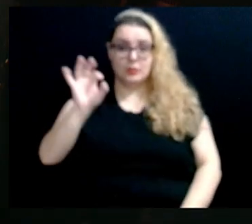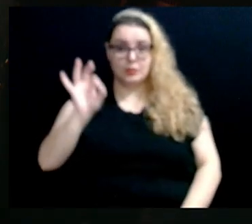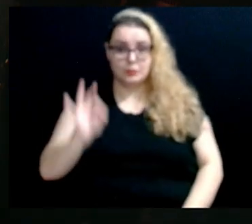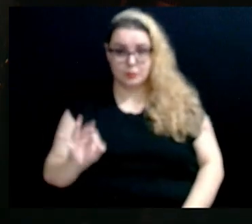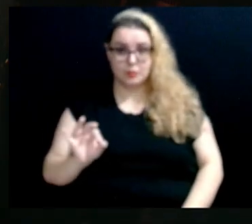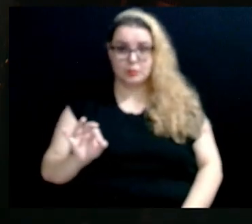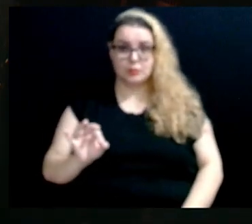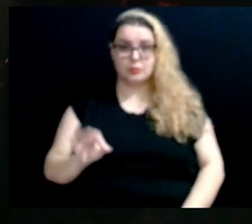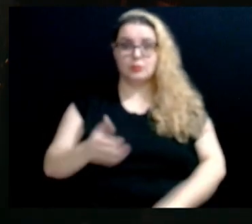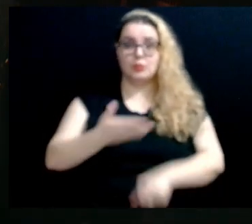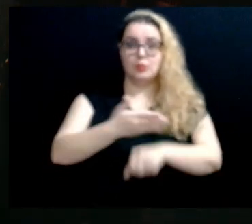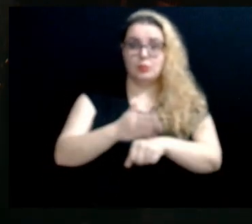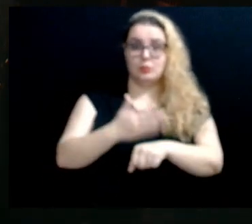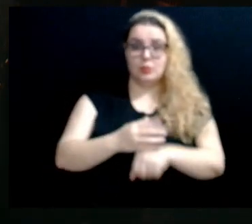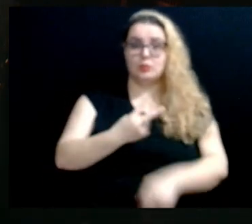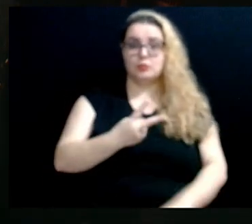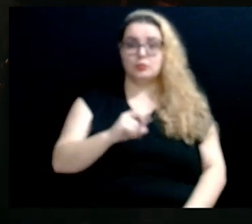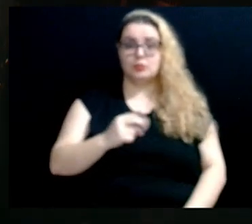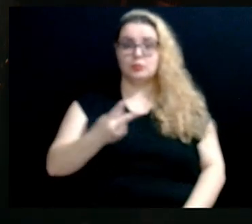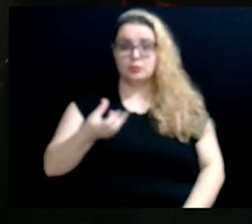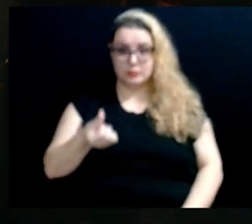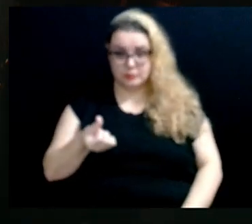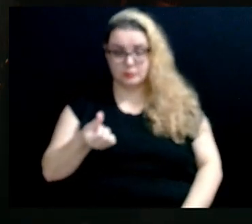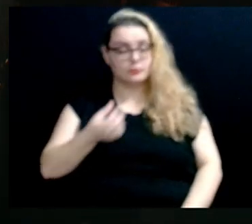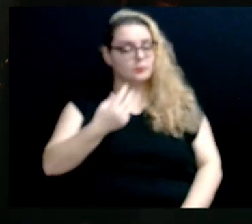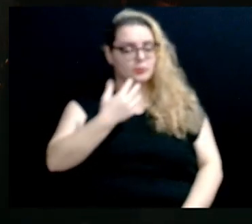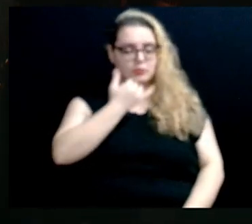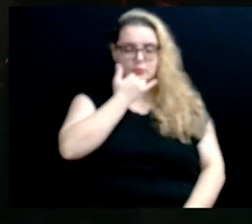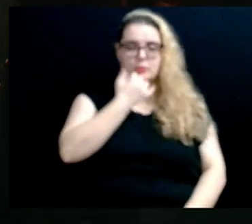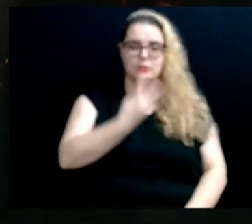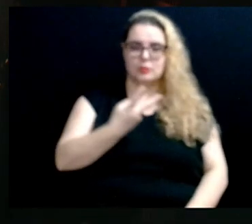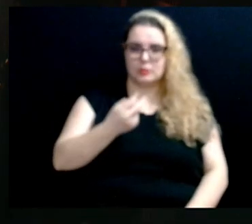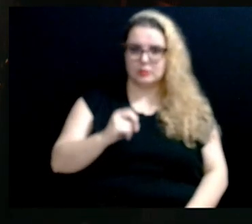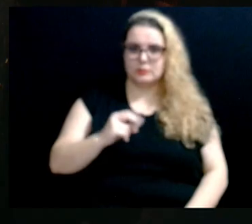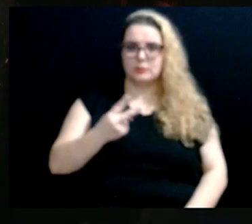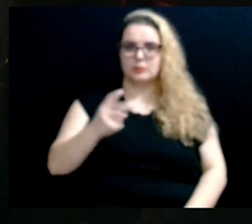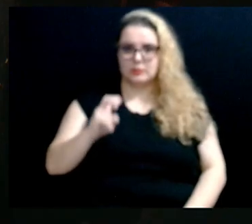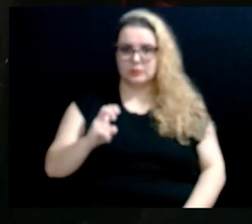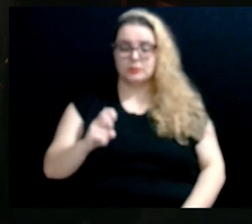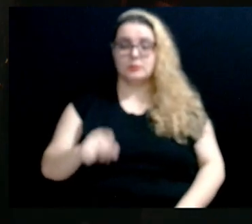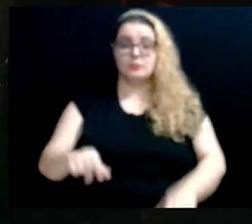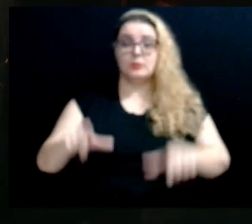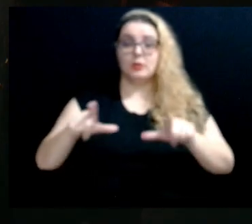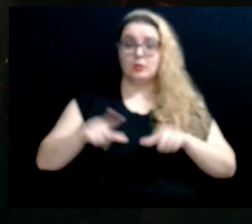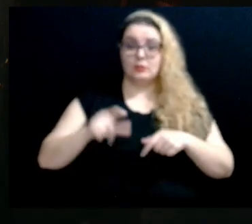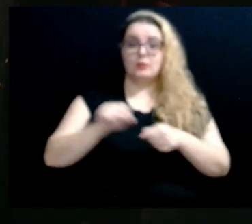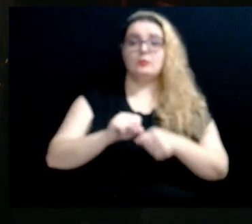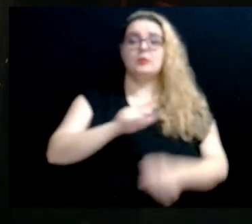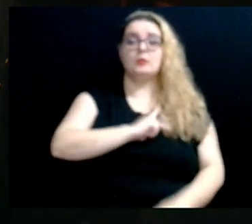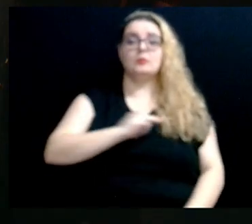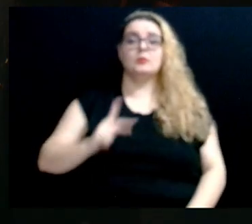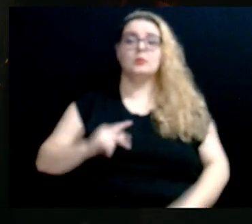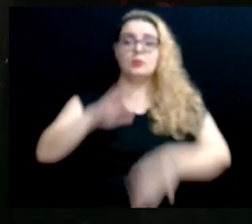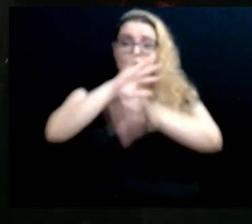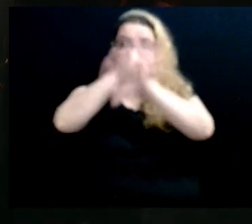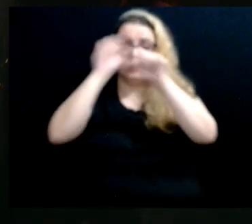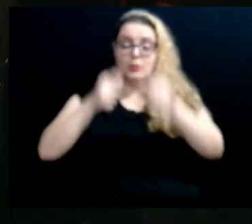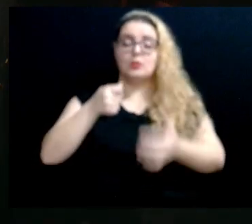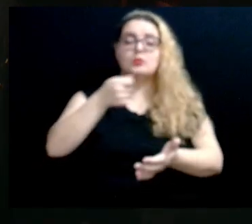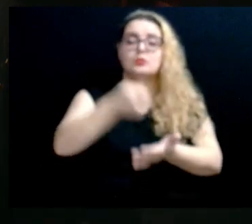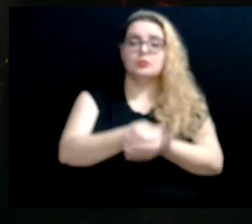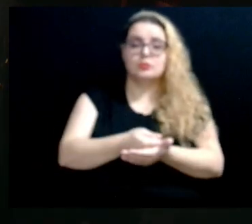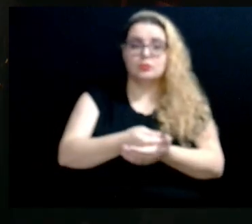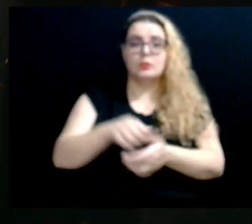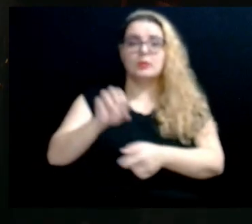de 2025. A entrega da certificação foi feita pela presidente do Tribunal de Contas do Estado de São